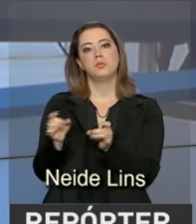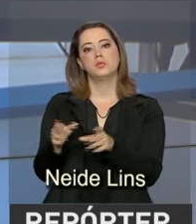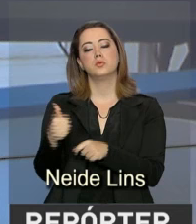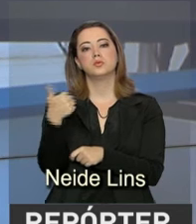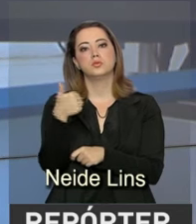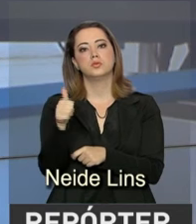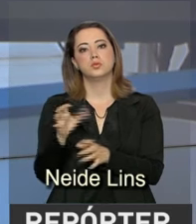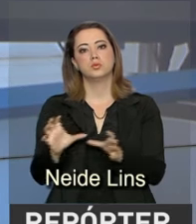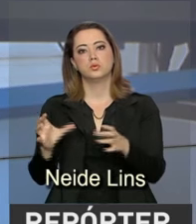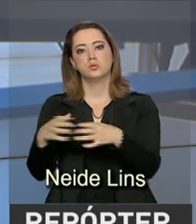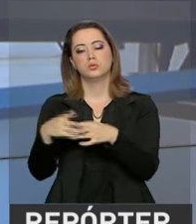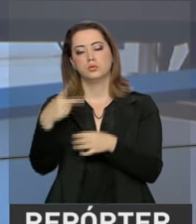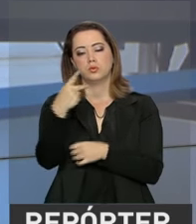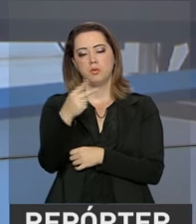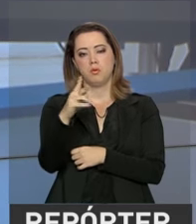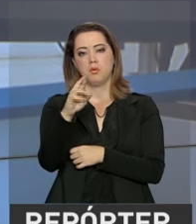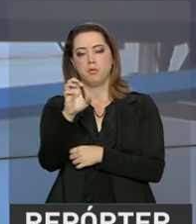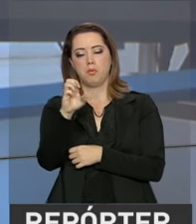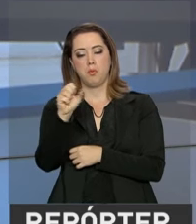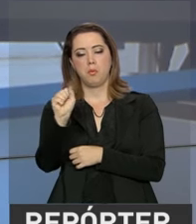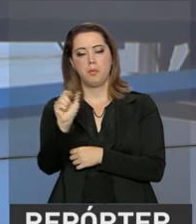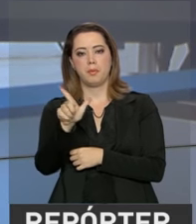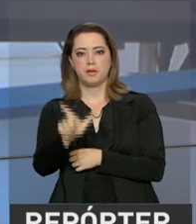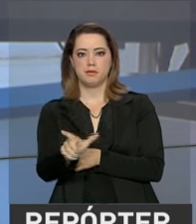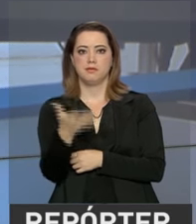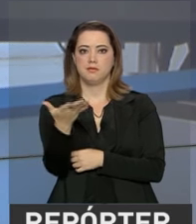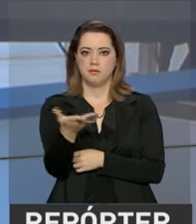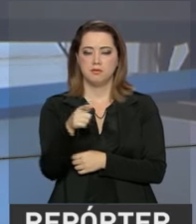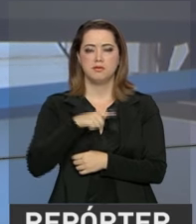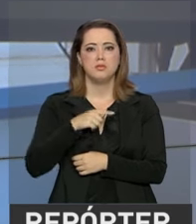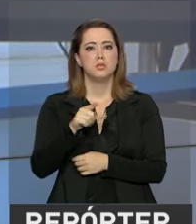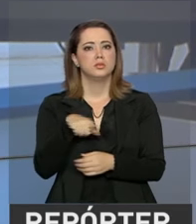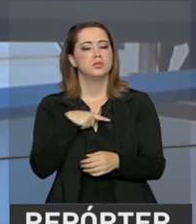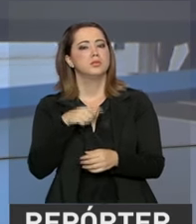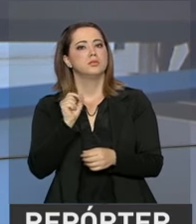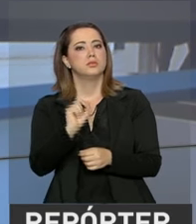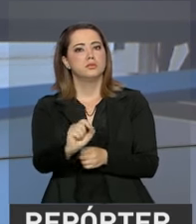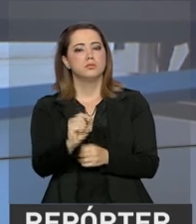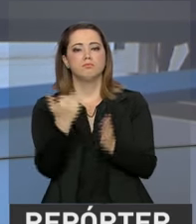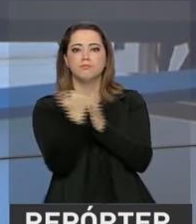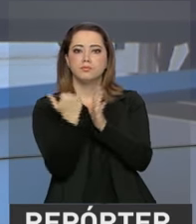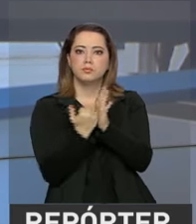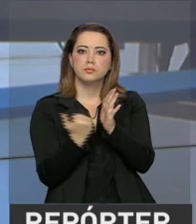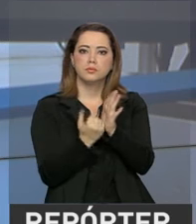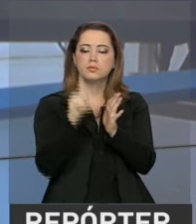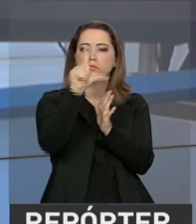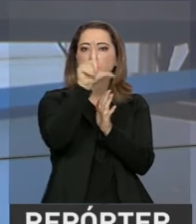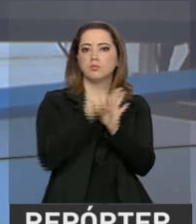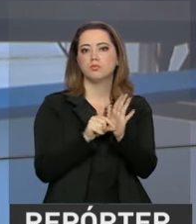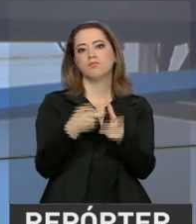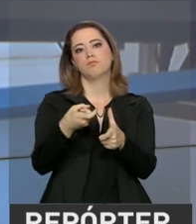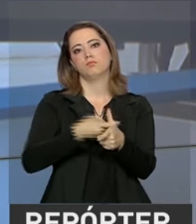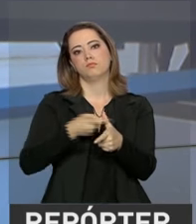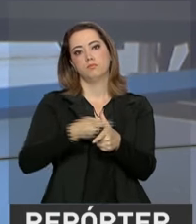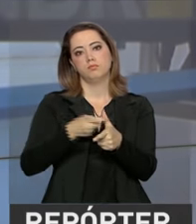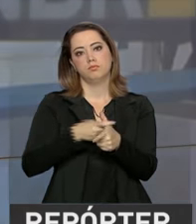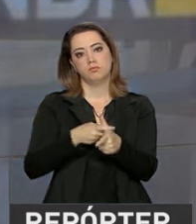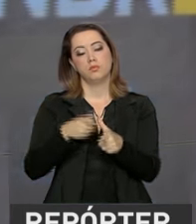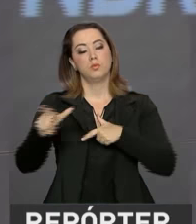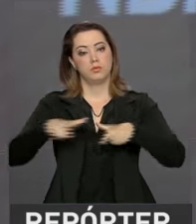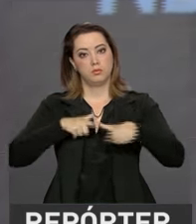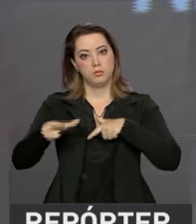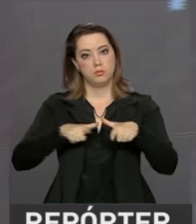Pressal. A empresa tem colocado em prática um programa para reduzir as dívidas e atuar em negócios mais lucrativos.